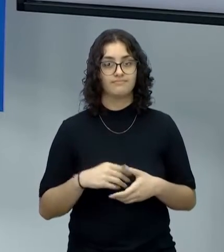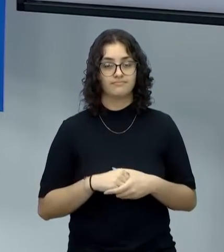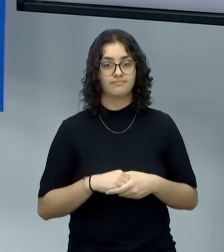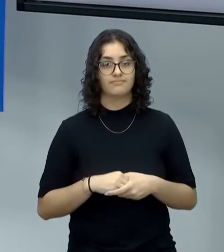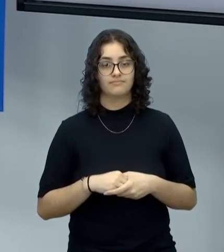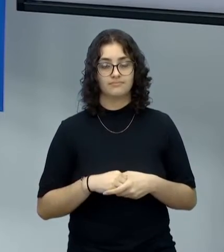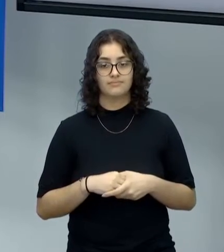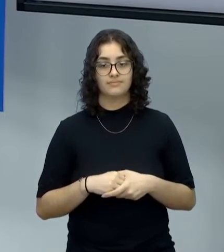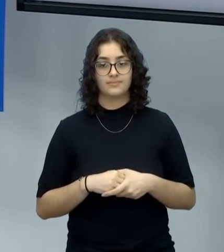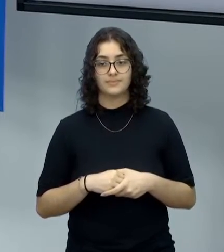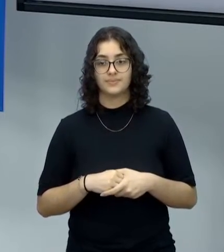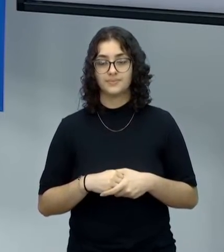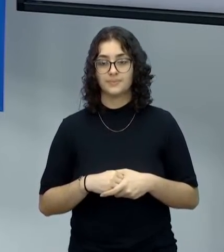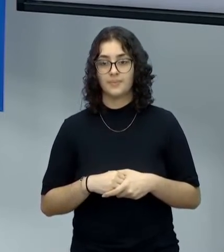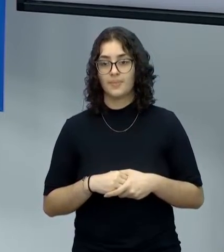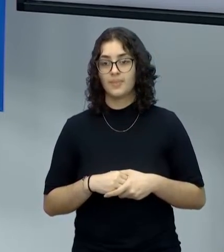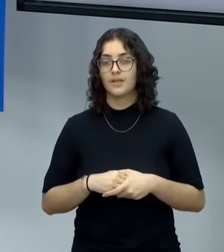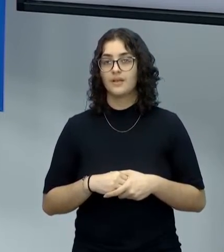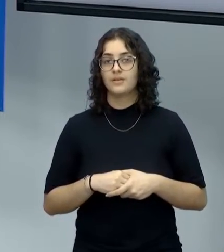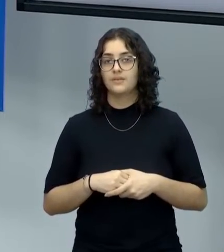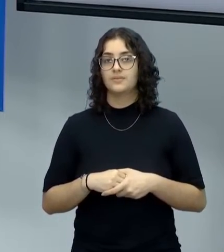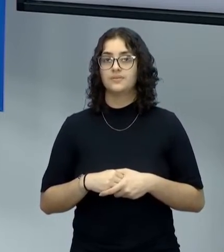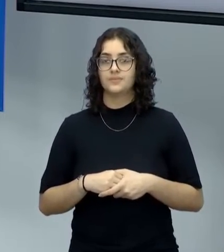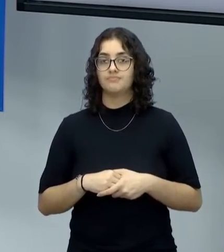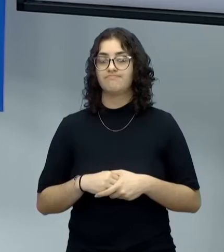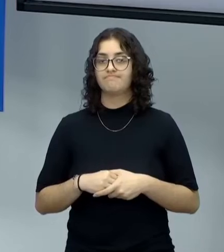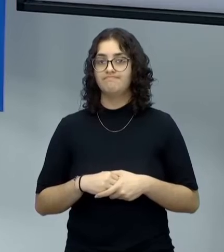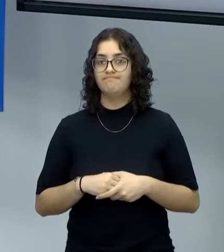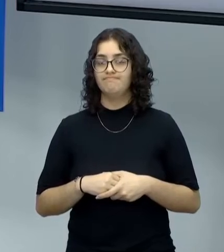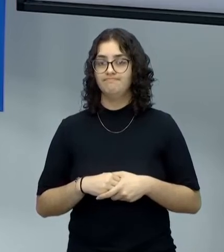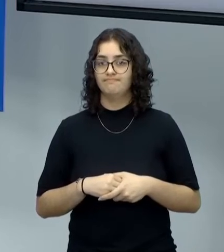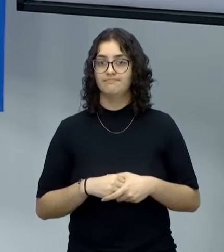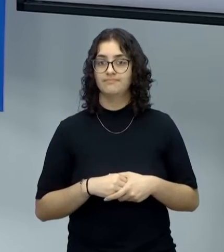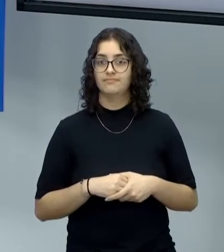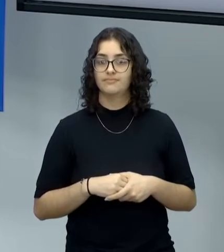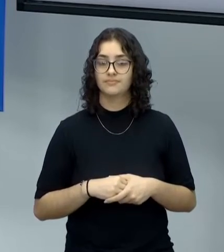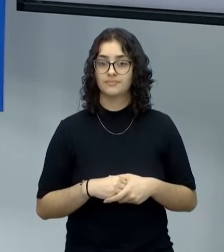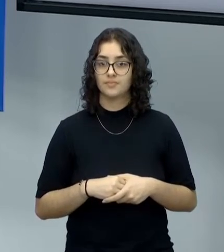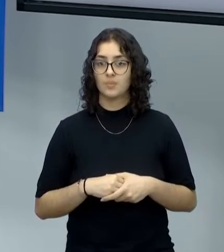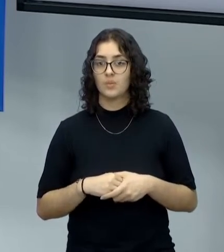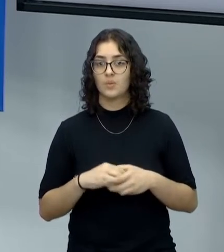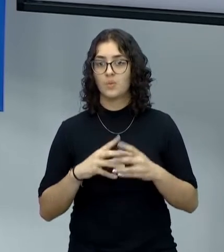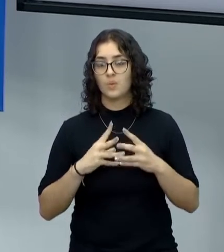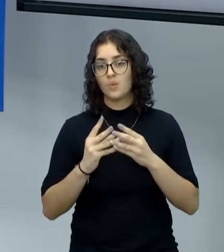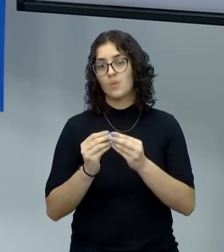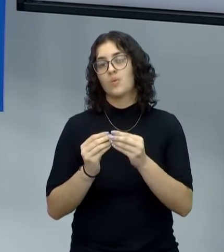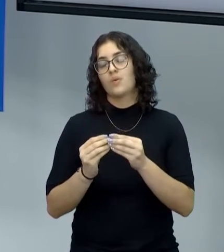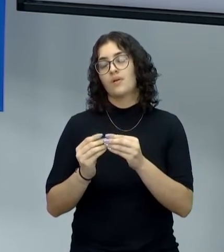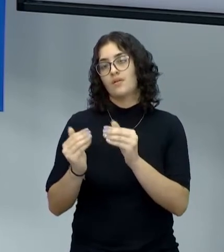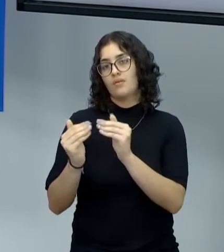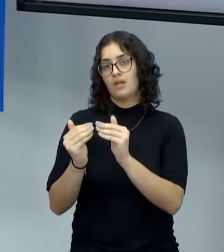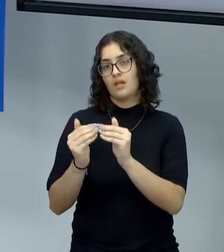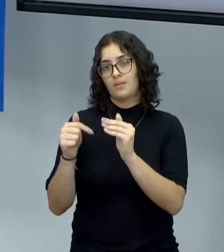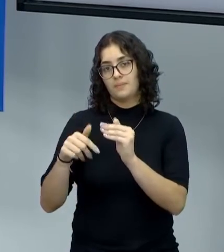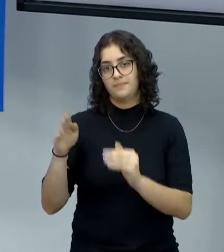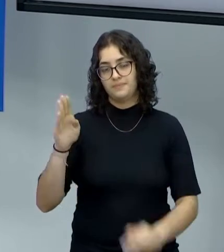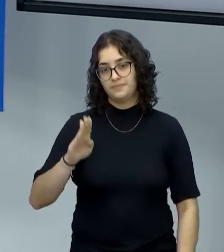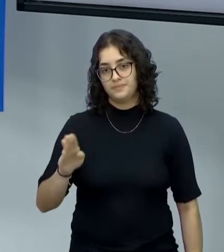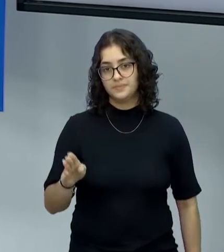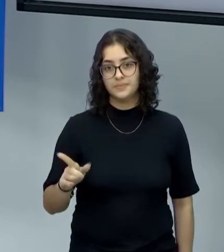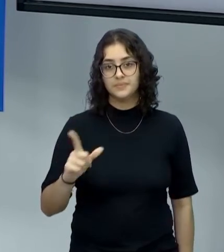isso mais para frente no decorrer dessa aula, tá? E nem todas as residências no Brasil, né,